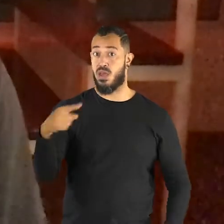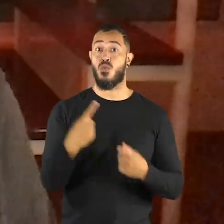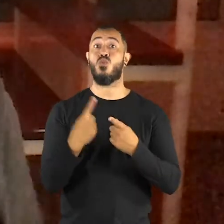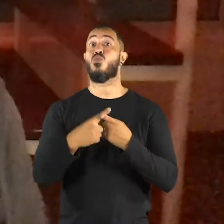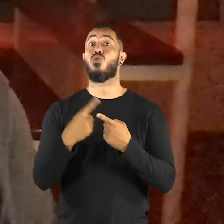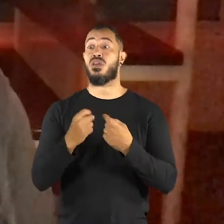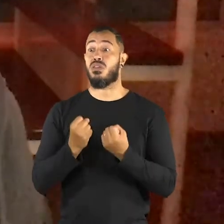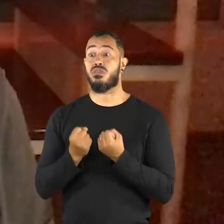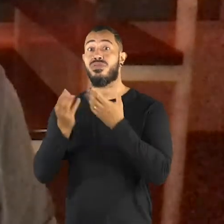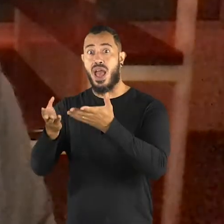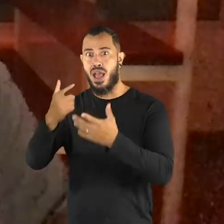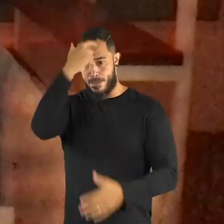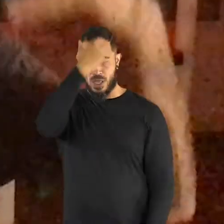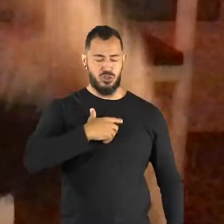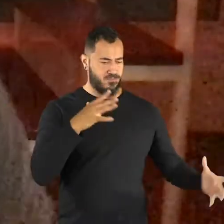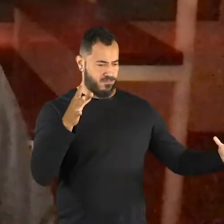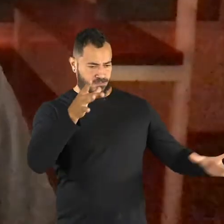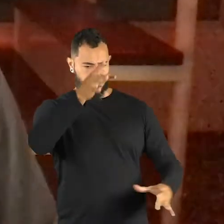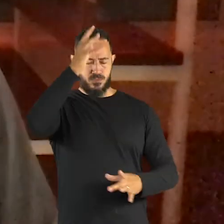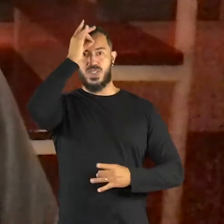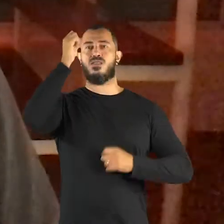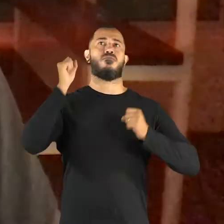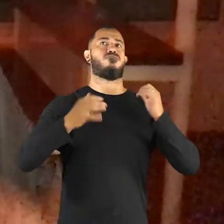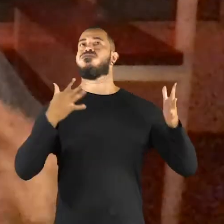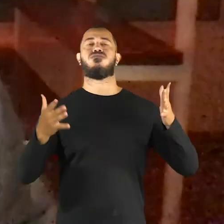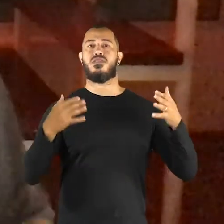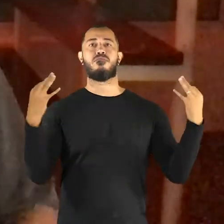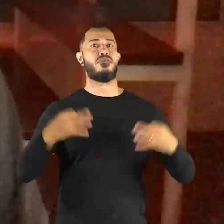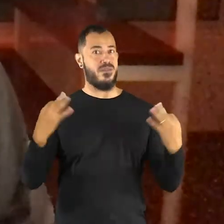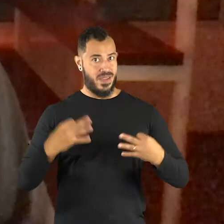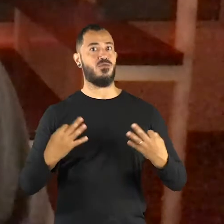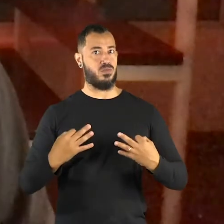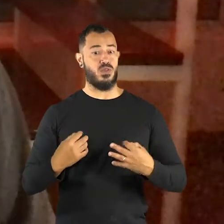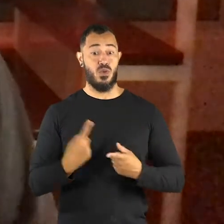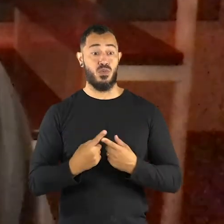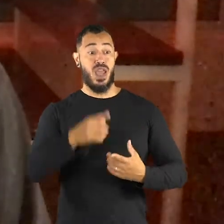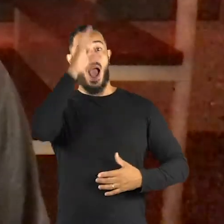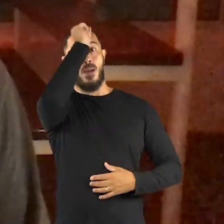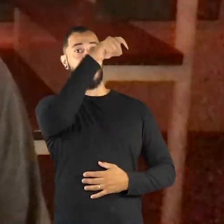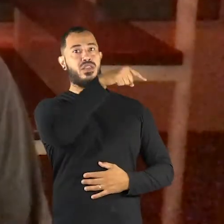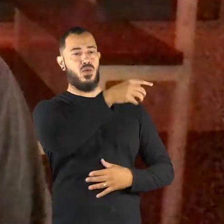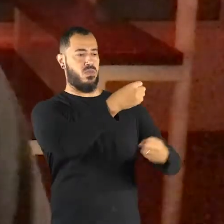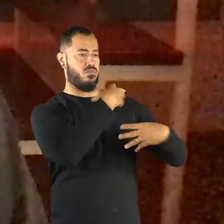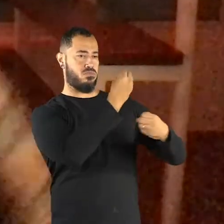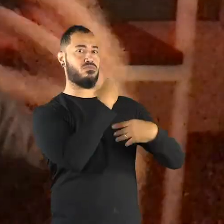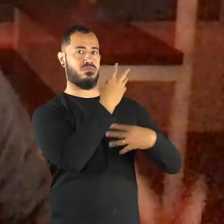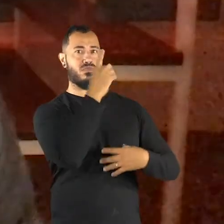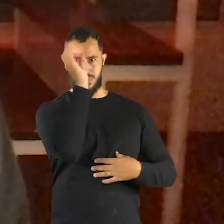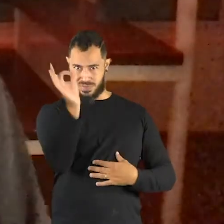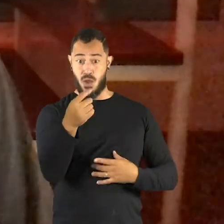elas incorporam seus personagens, elas já são eles por completo. Elas estão com aquilo dentro delas e elas podem improvisar, elas